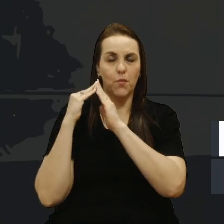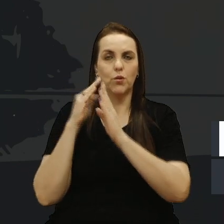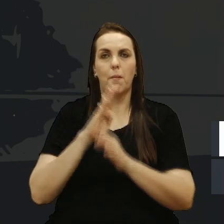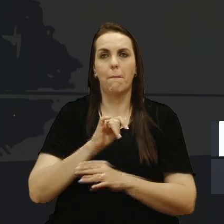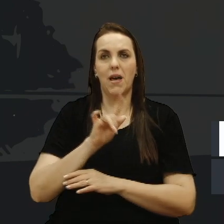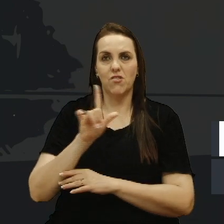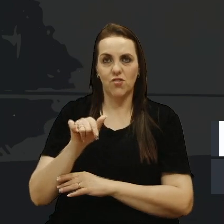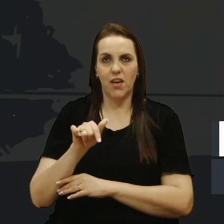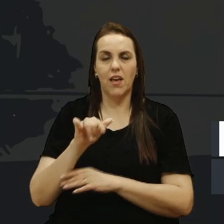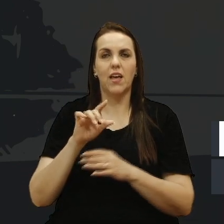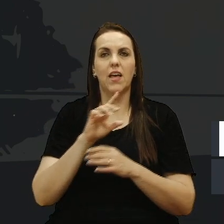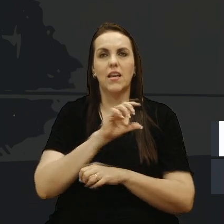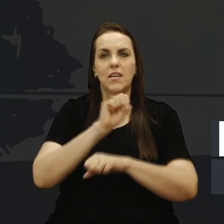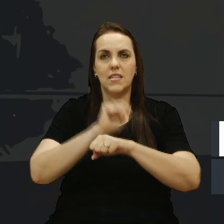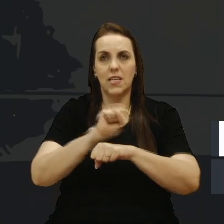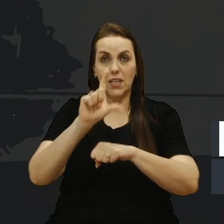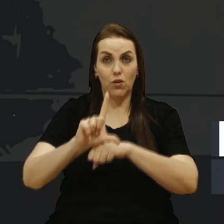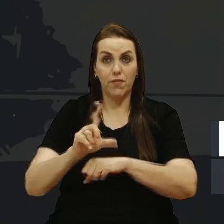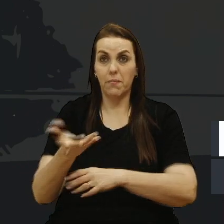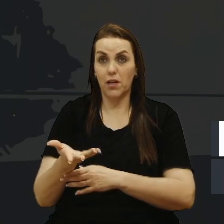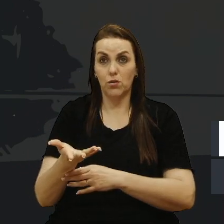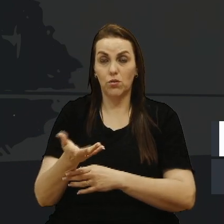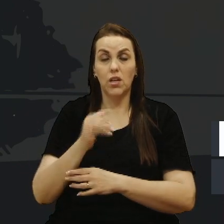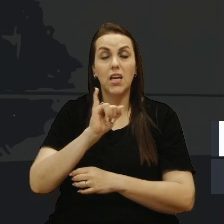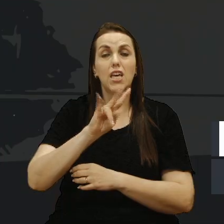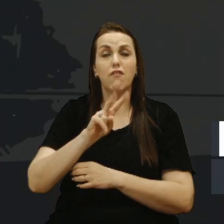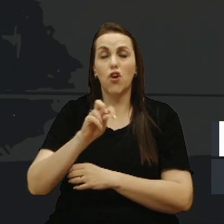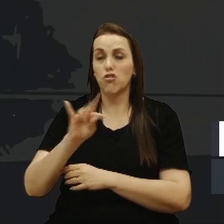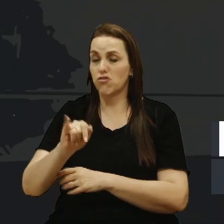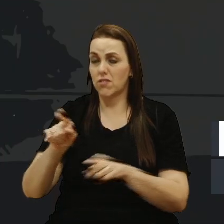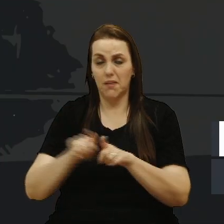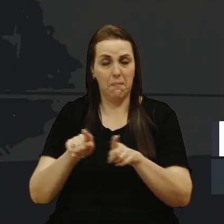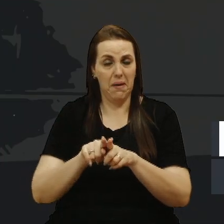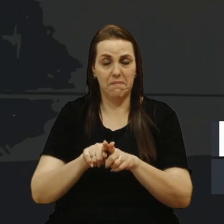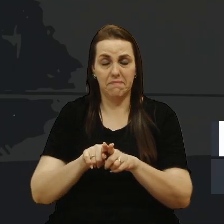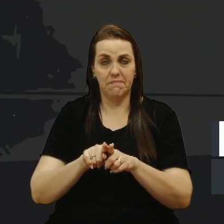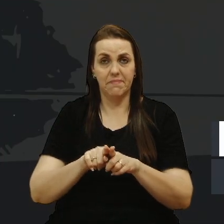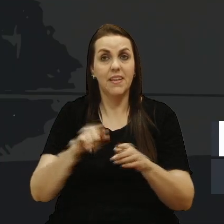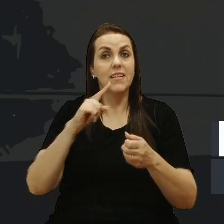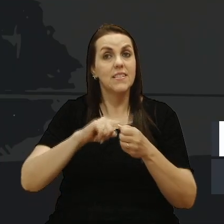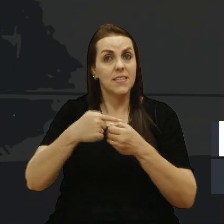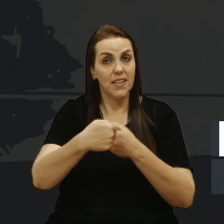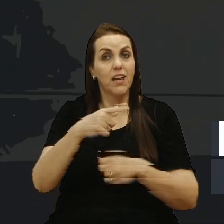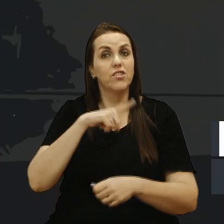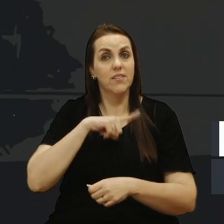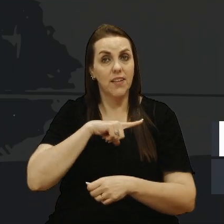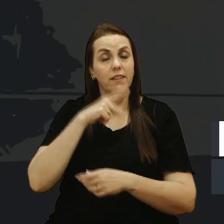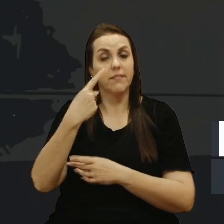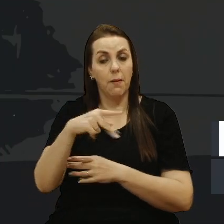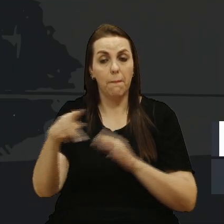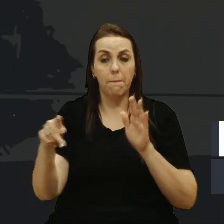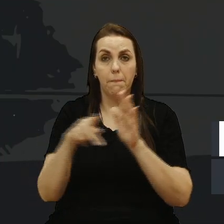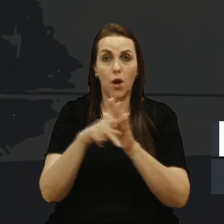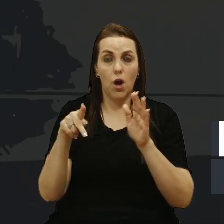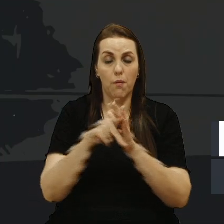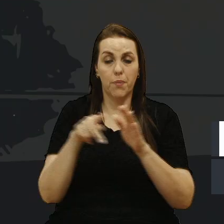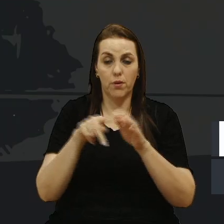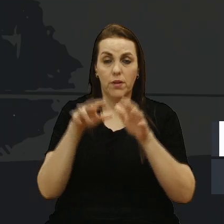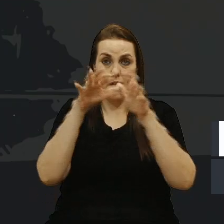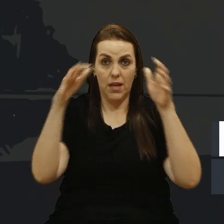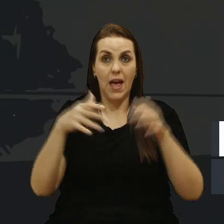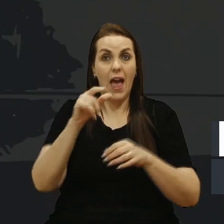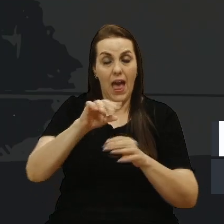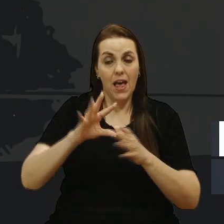As outras cidades eu não tenho, Ivoti também tem. São todas cidades que ainda têm no seu guarda-chuva a questão